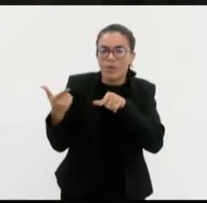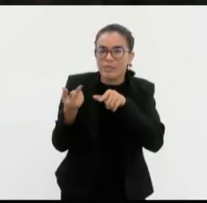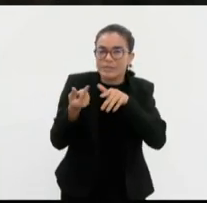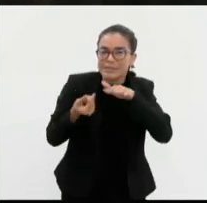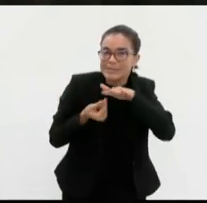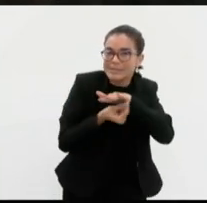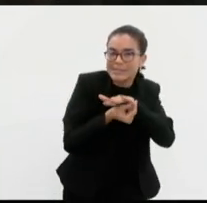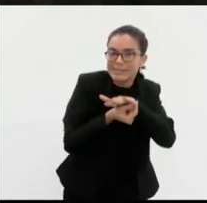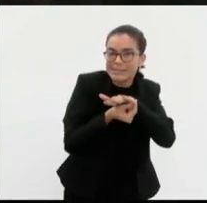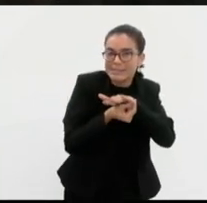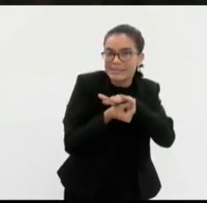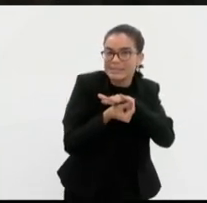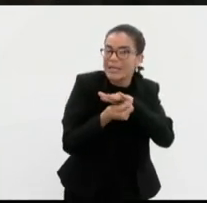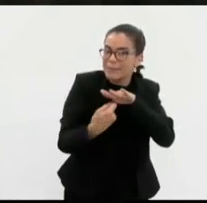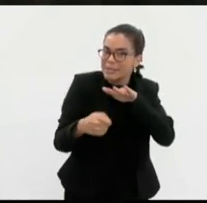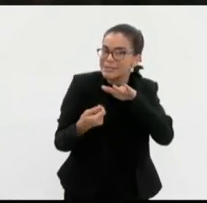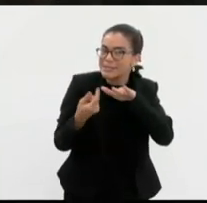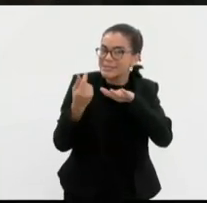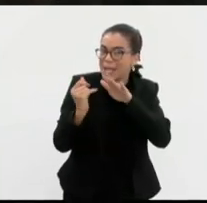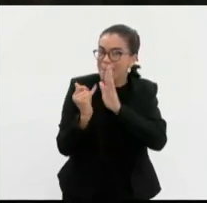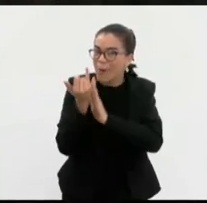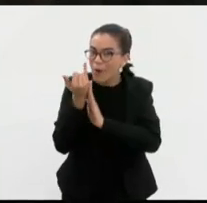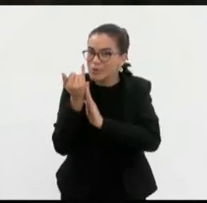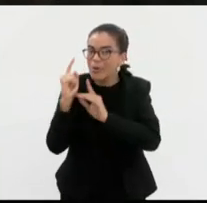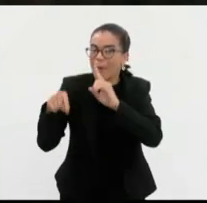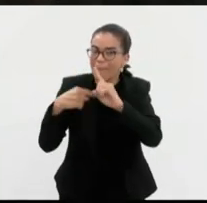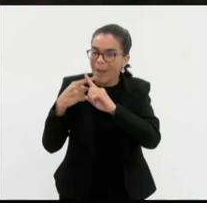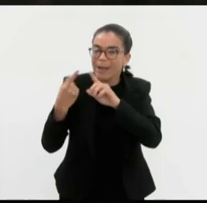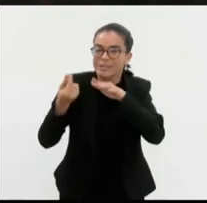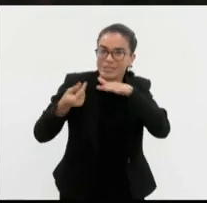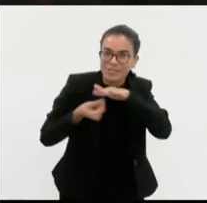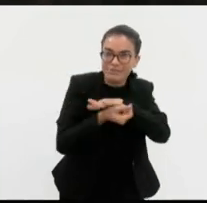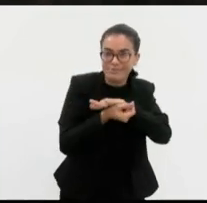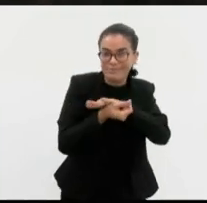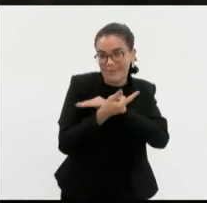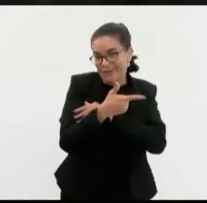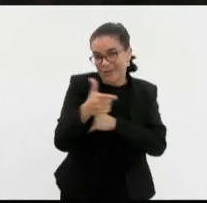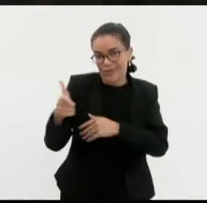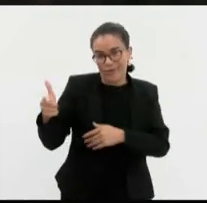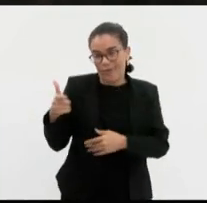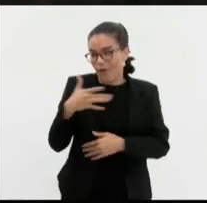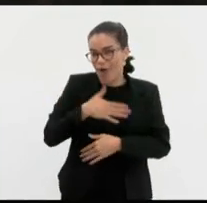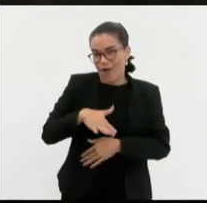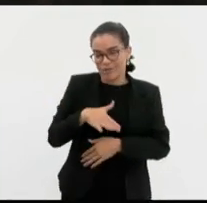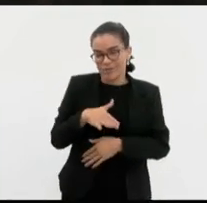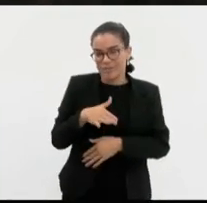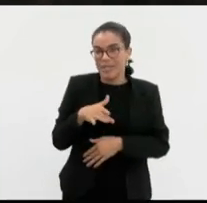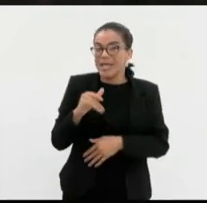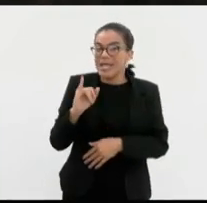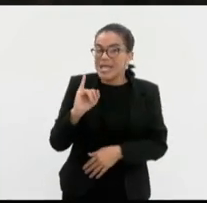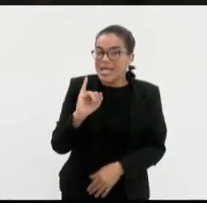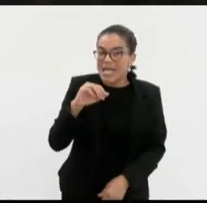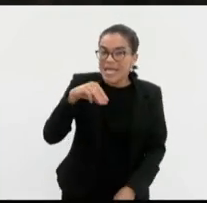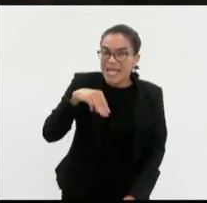imposto e quem é que gosta de imposto ninguém o nome já diz